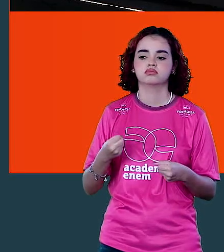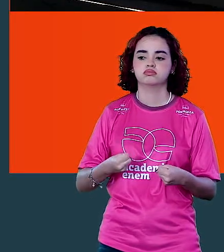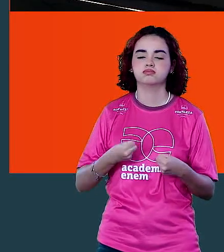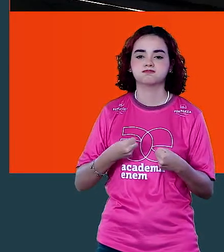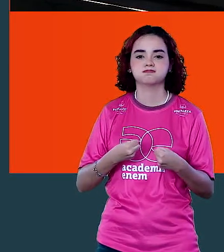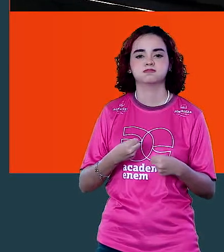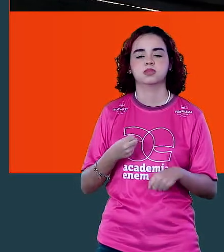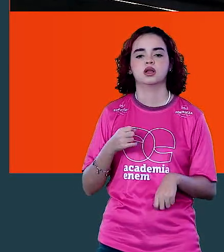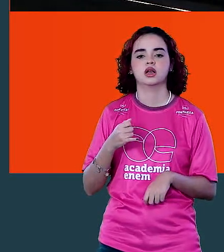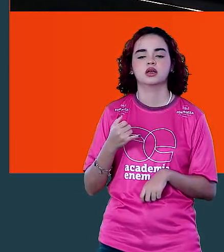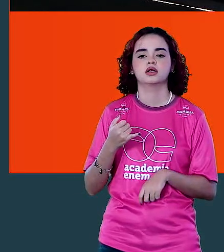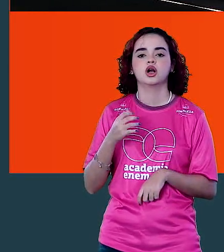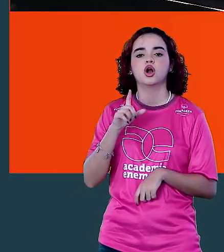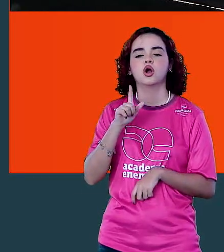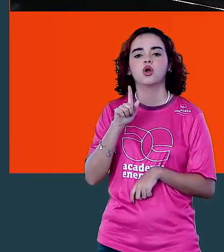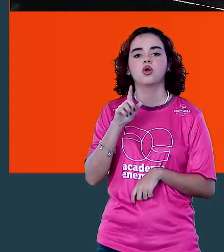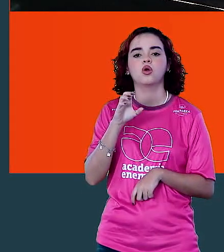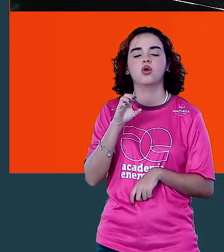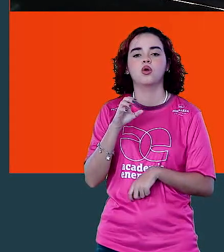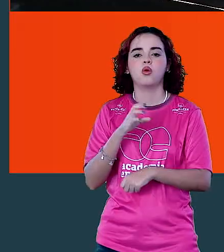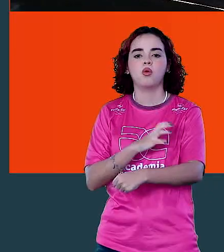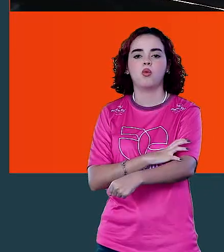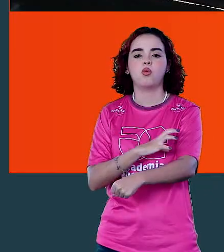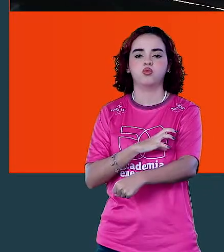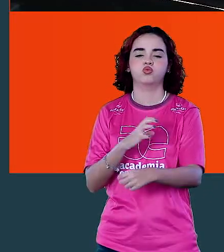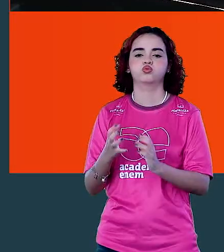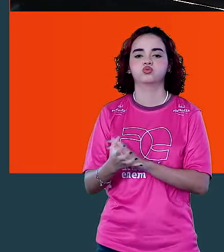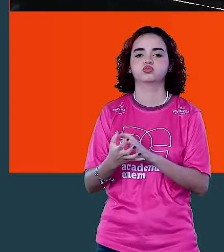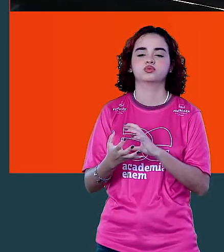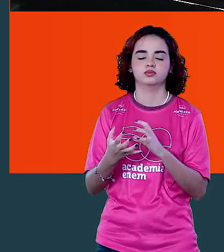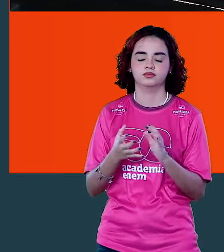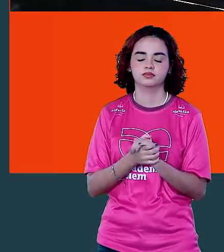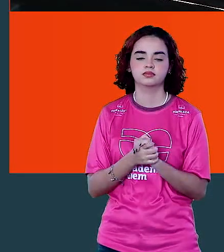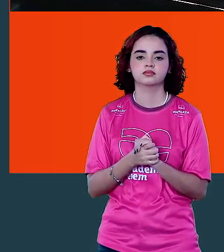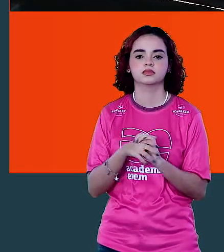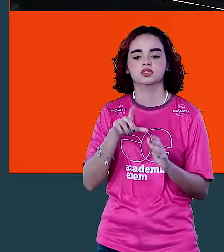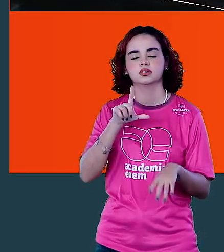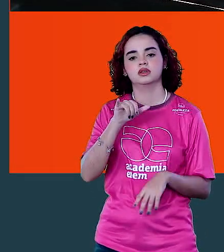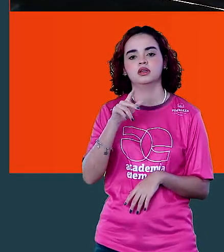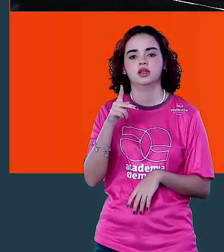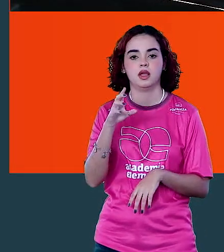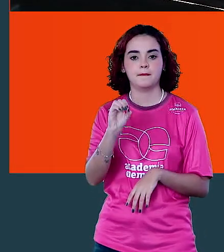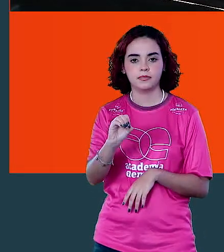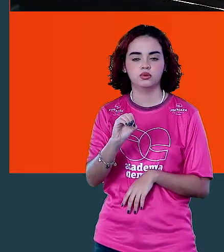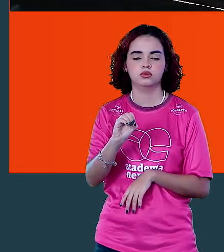são apolares. Lipo, tá? A ideia da lipoaspiração, né?